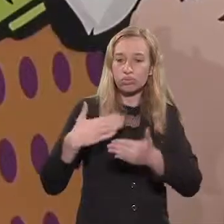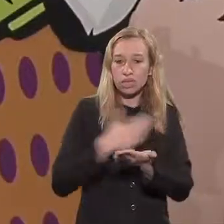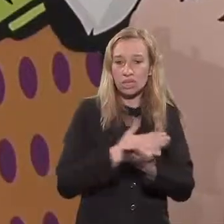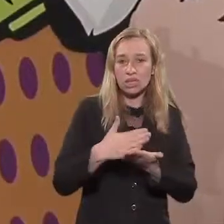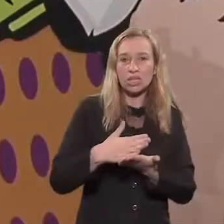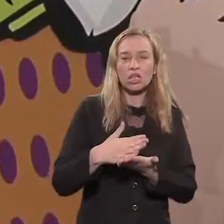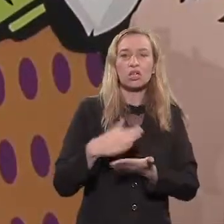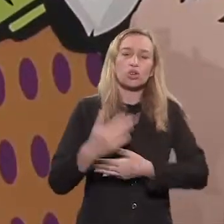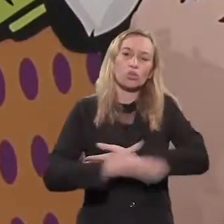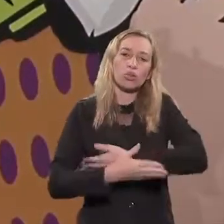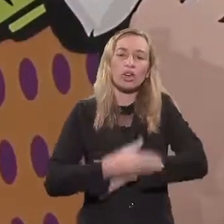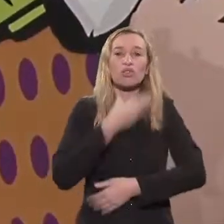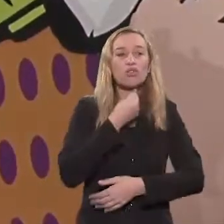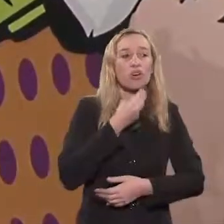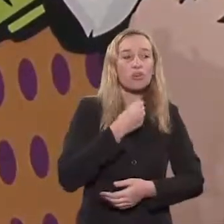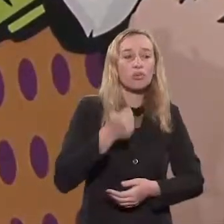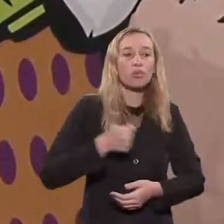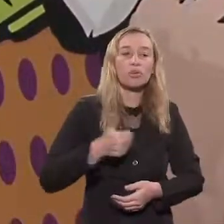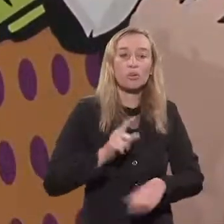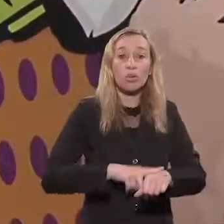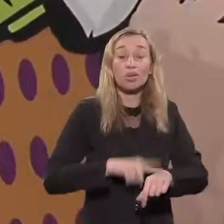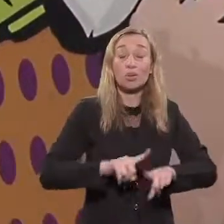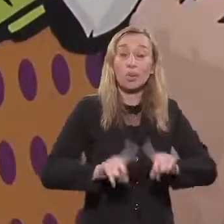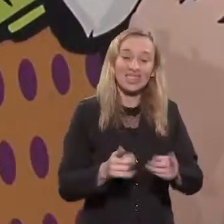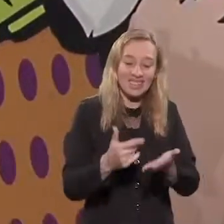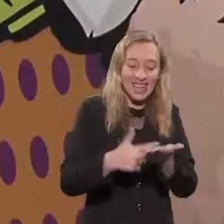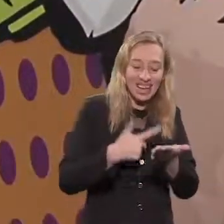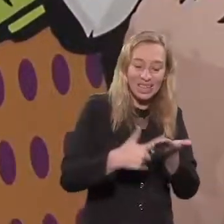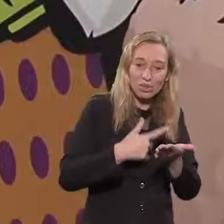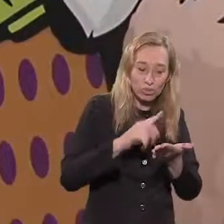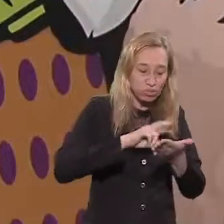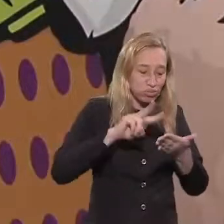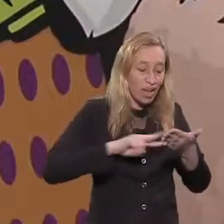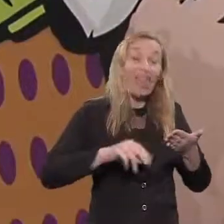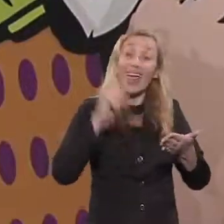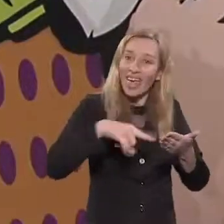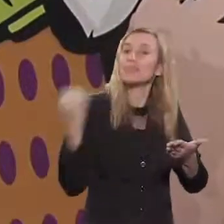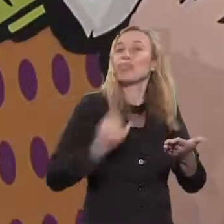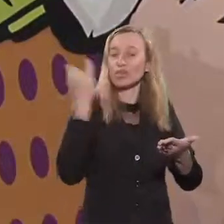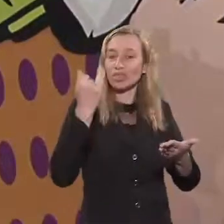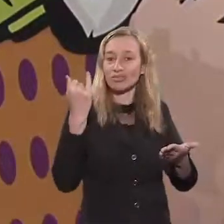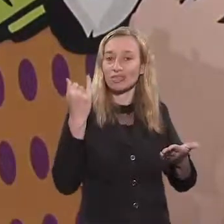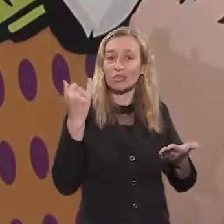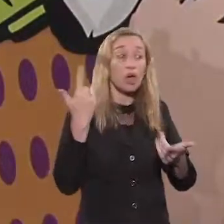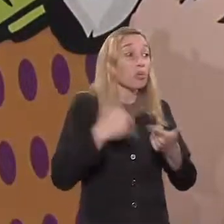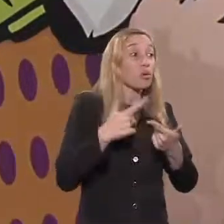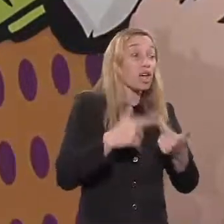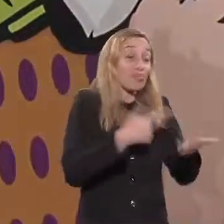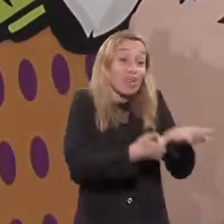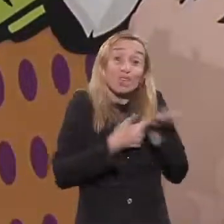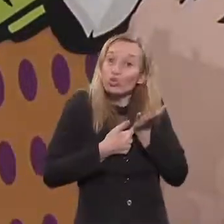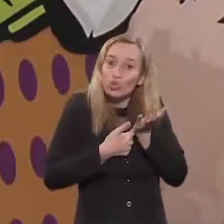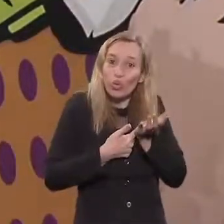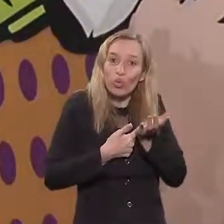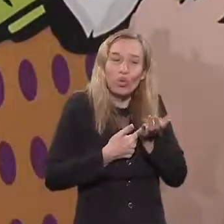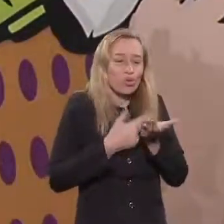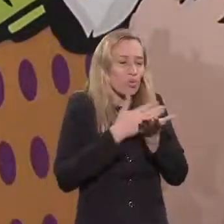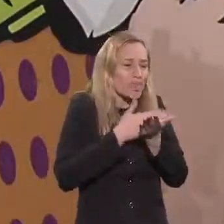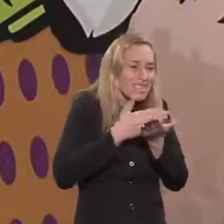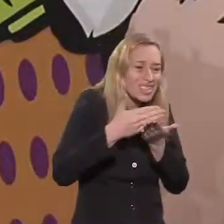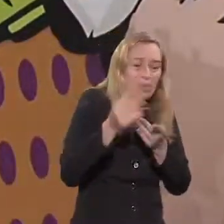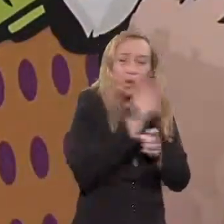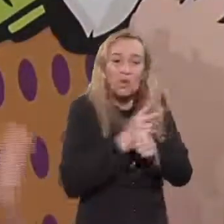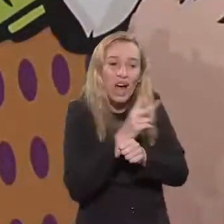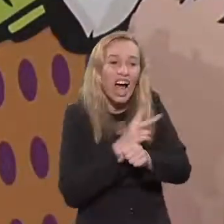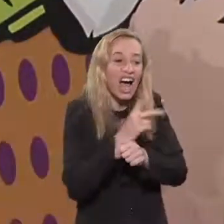minha trajetória, no meu início, que os bonecos foi o primeiro contato, mas a leitura é muito importante. Porque me